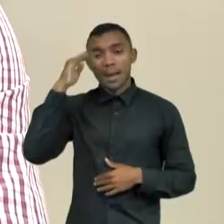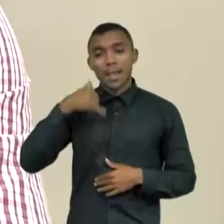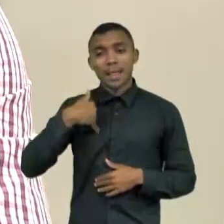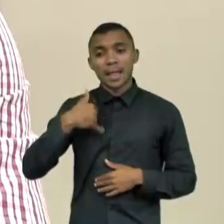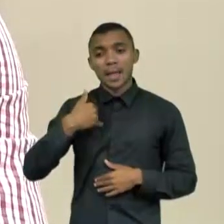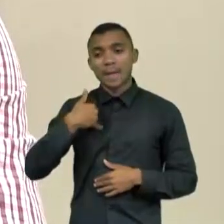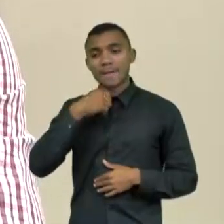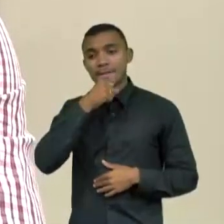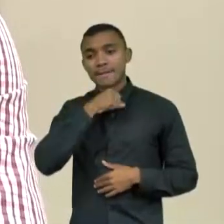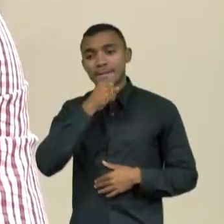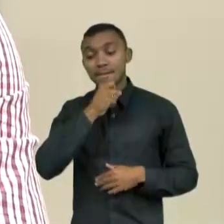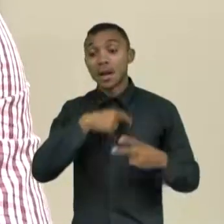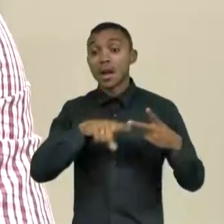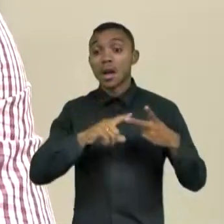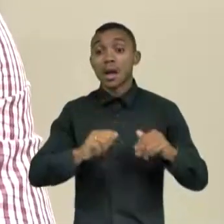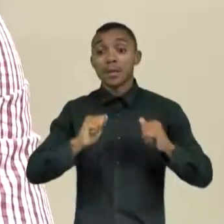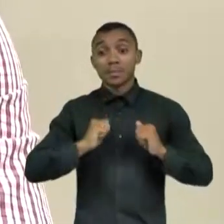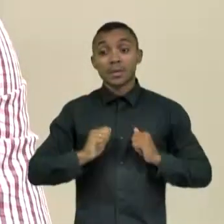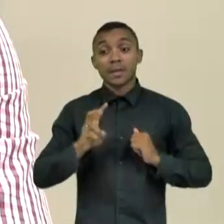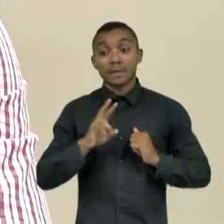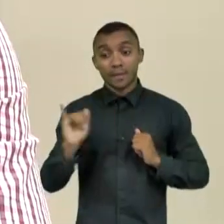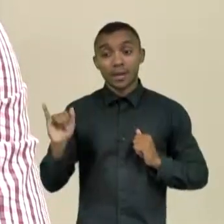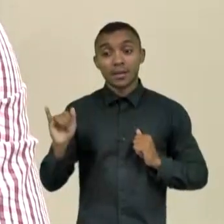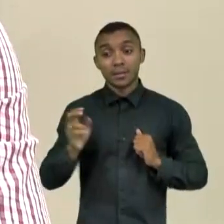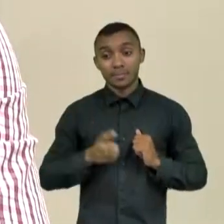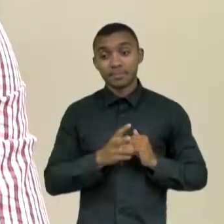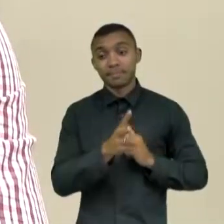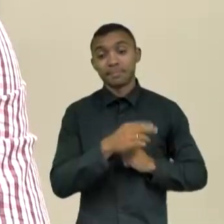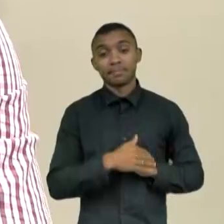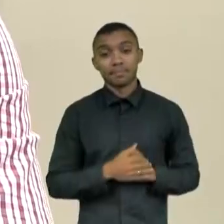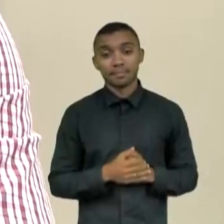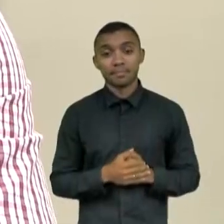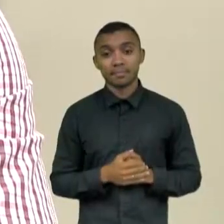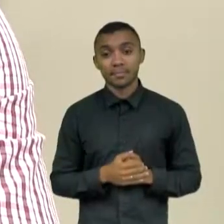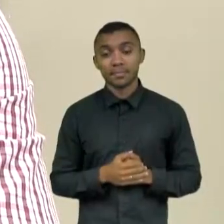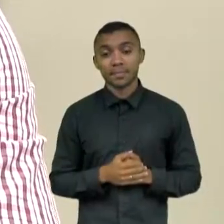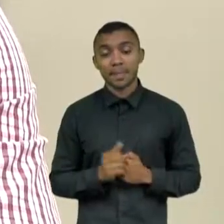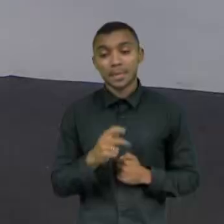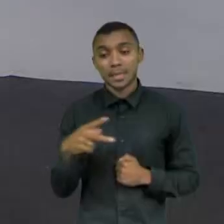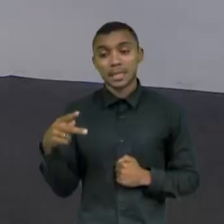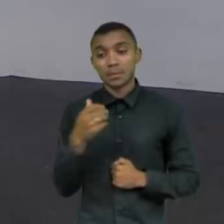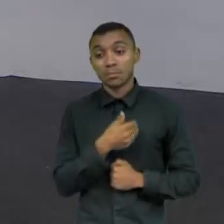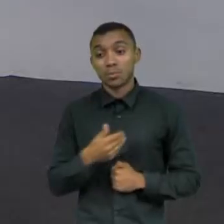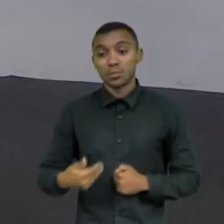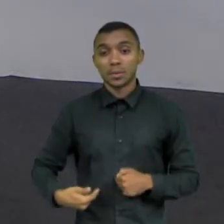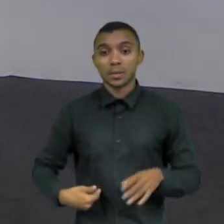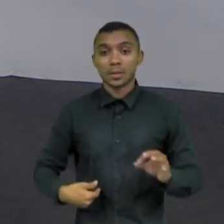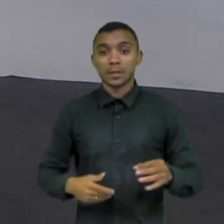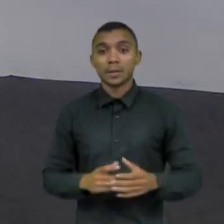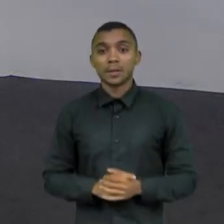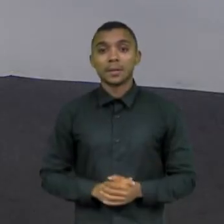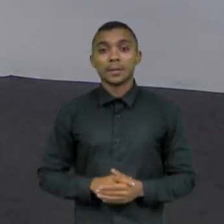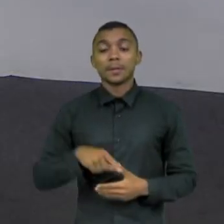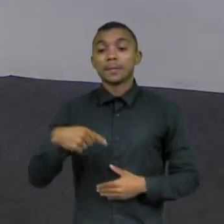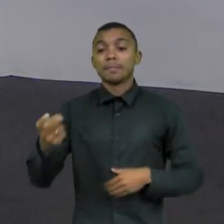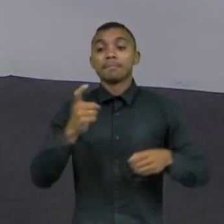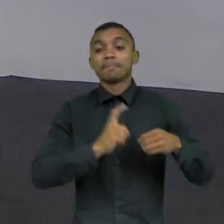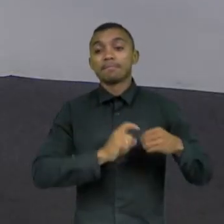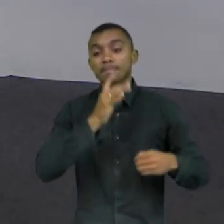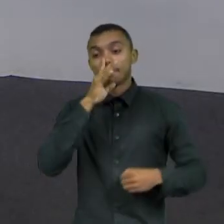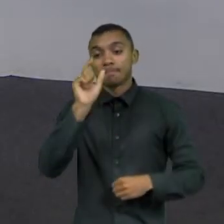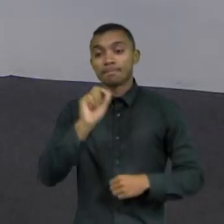mais aposentadas, dependendo dessa previdência pública, né, desse INSS. E veja a